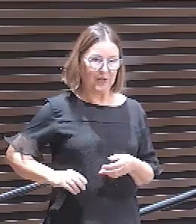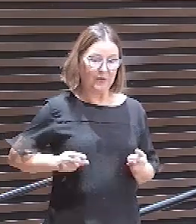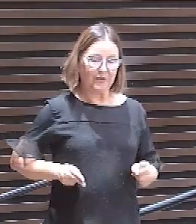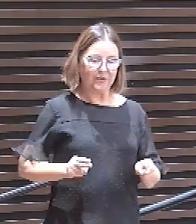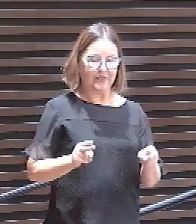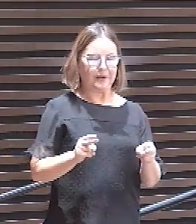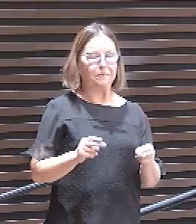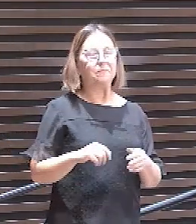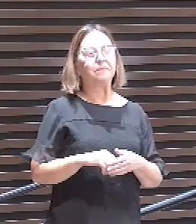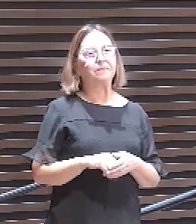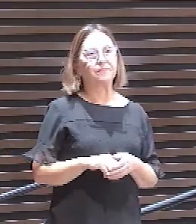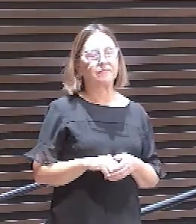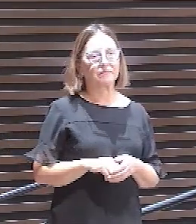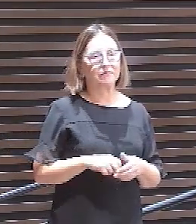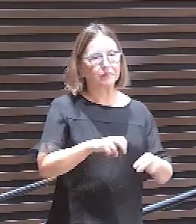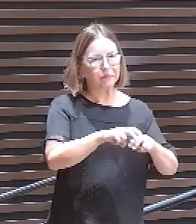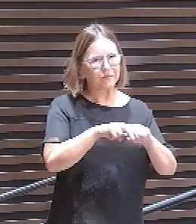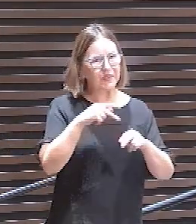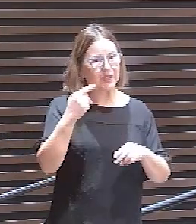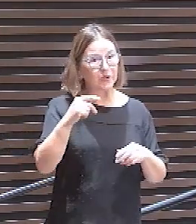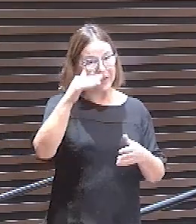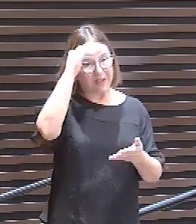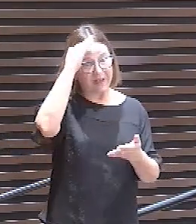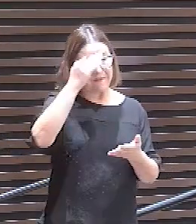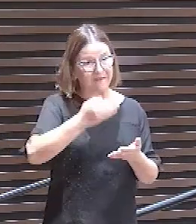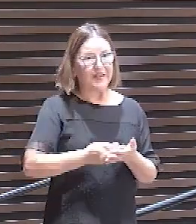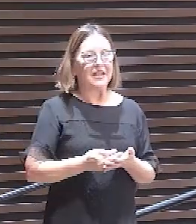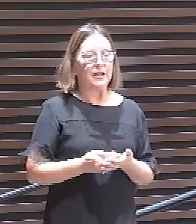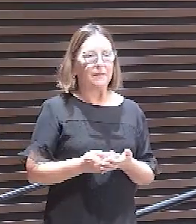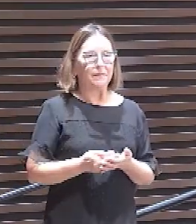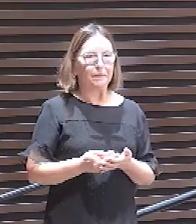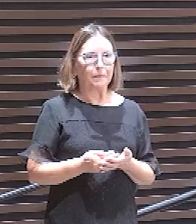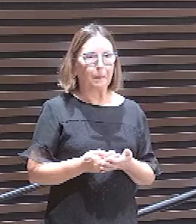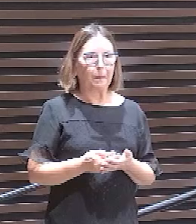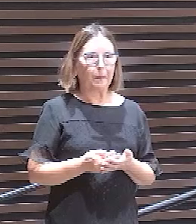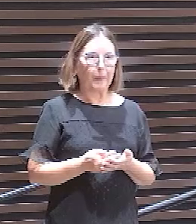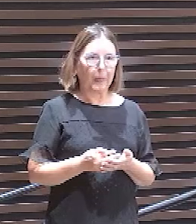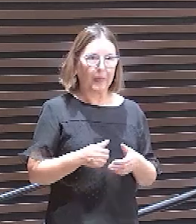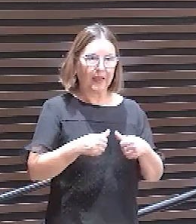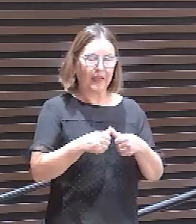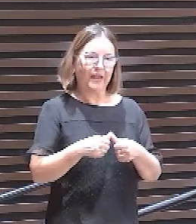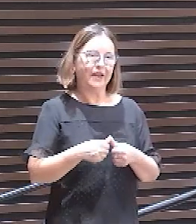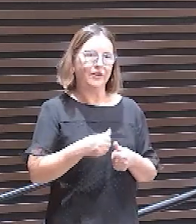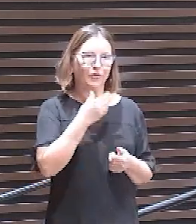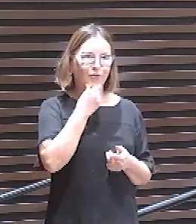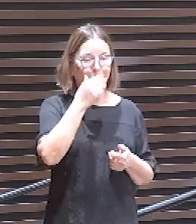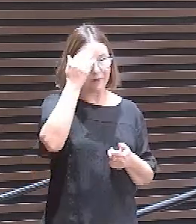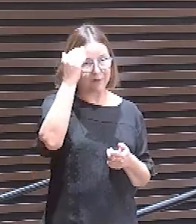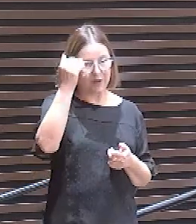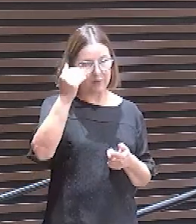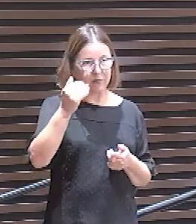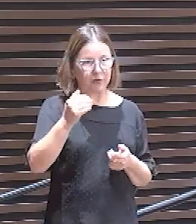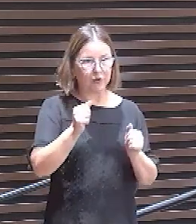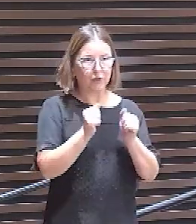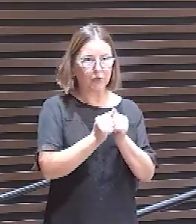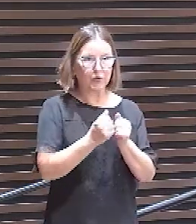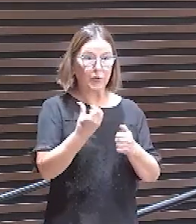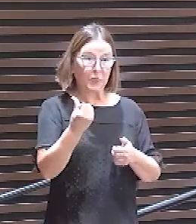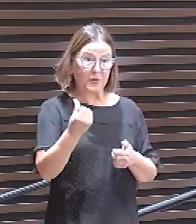fé, Student e 6 outros jovens de Cambridge, conhecidos como